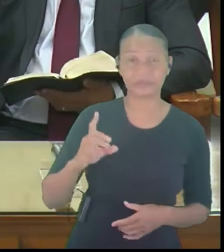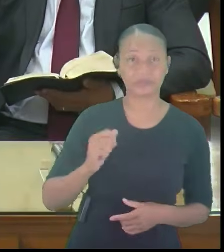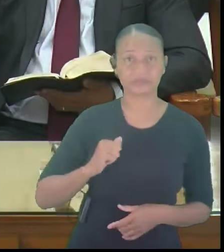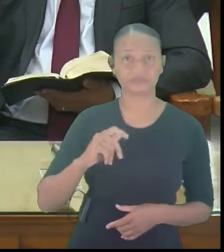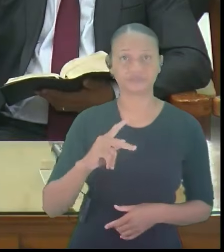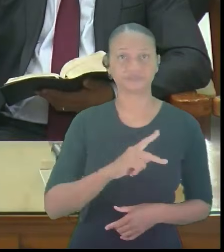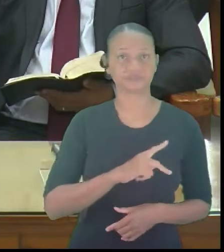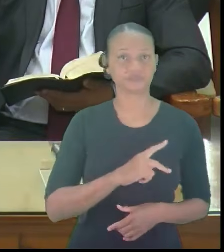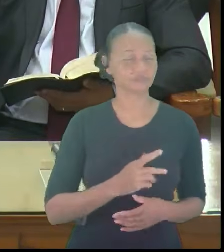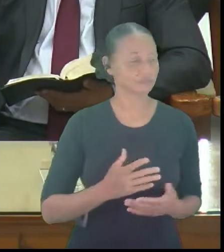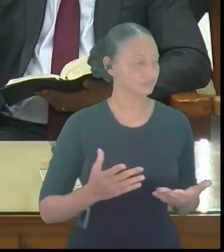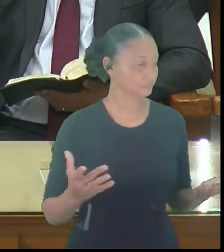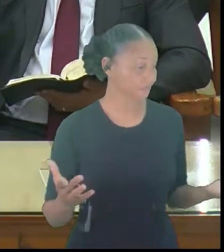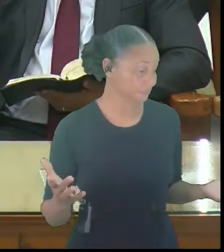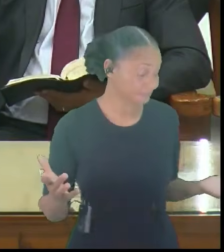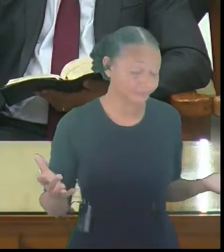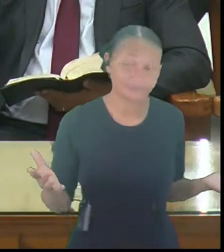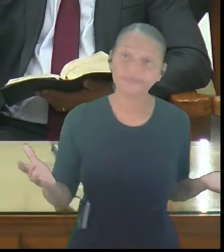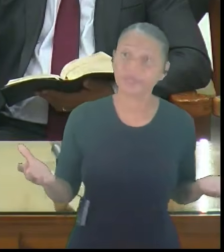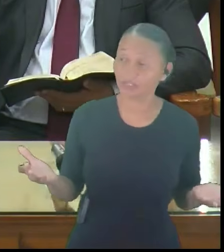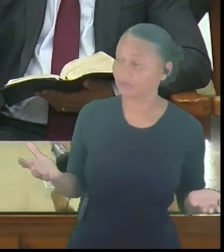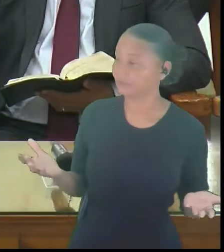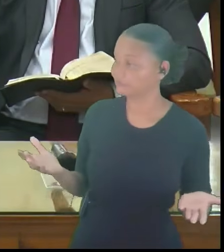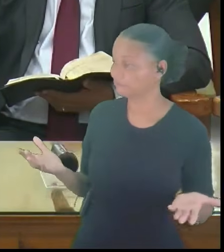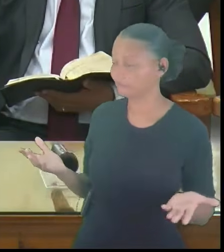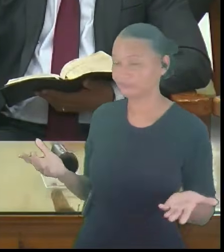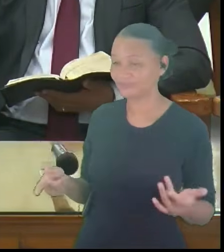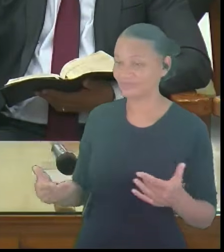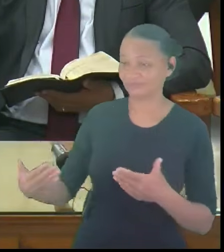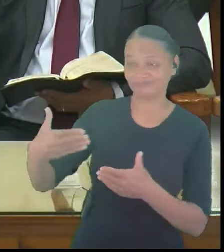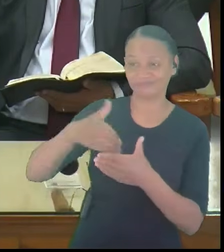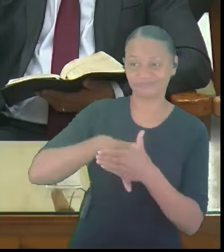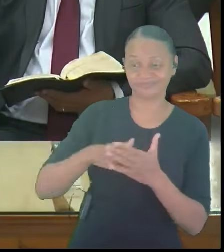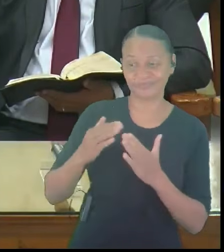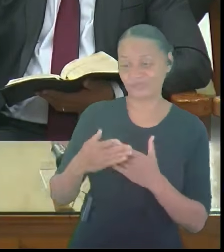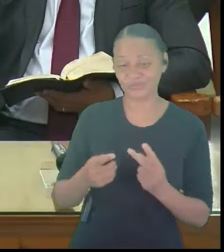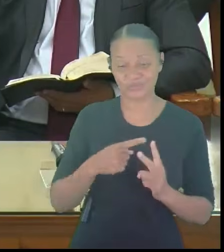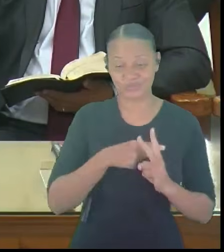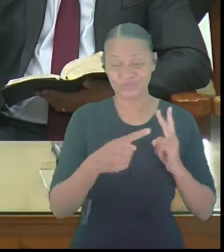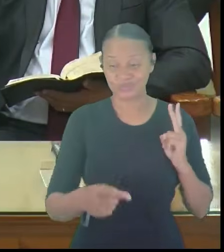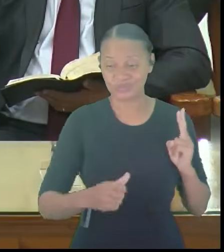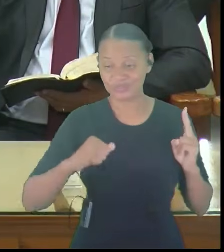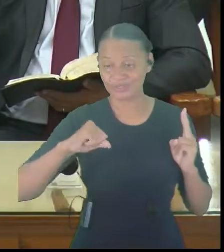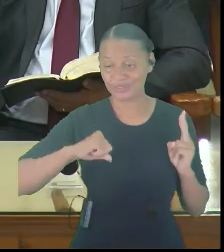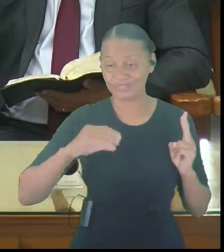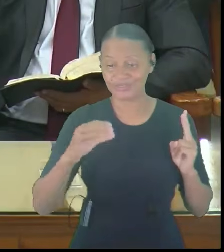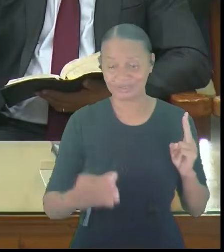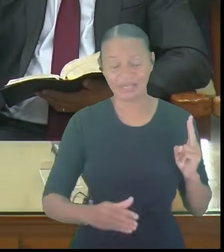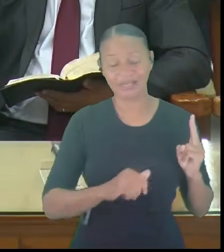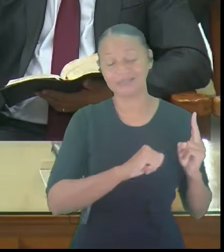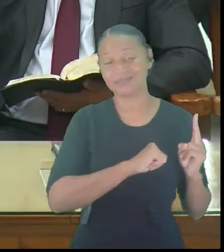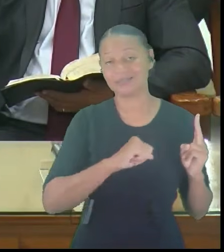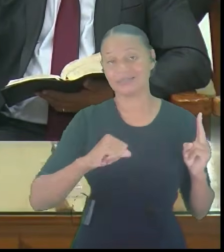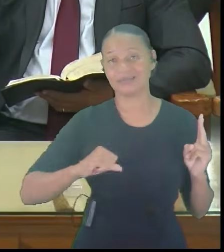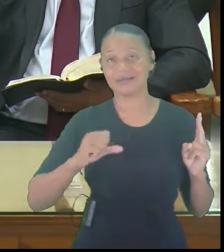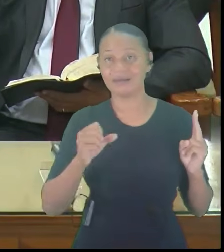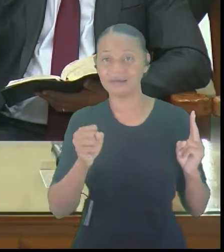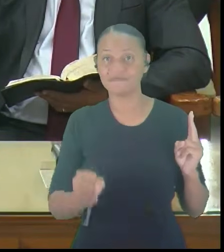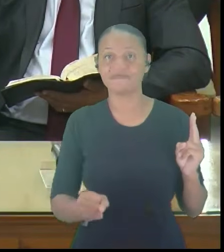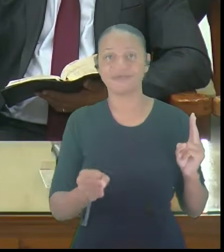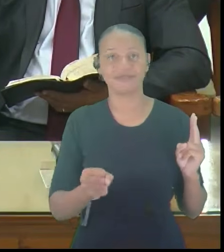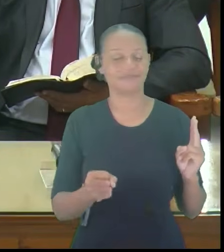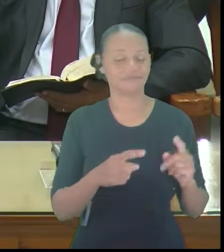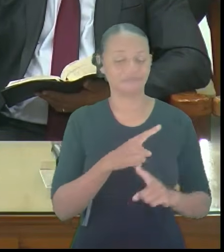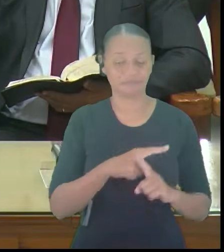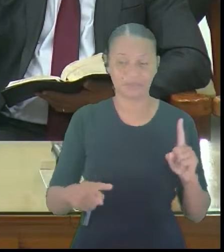apóstolos disseram, olha, não dá para vocês entrarem porque Anás e Caifás não deixam. Mas